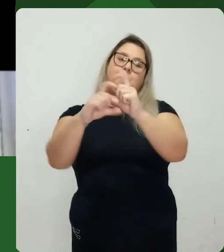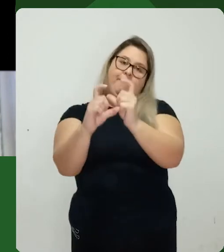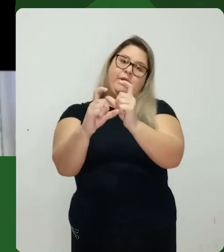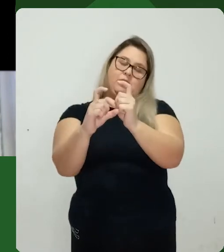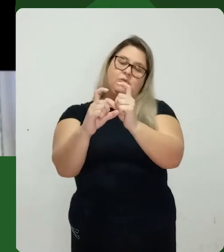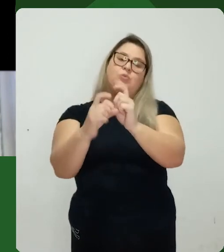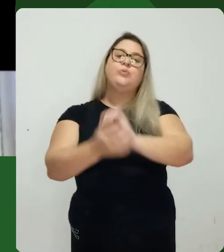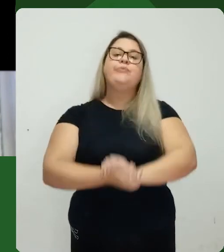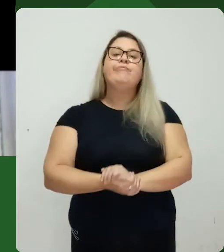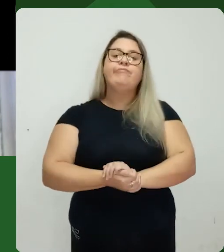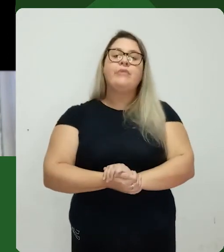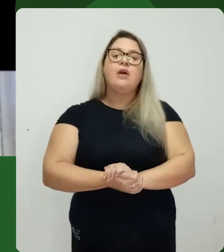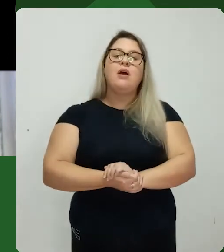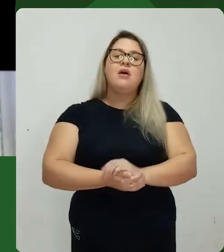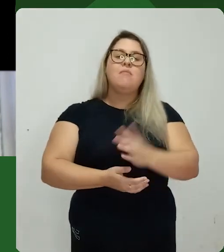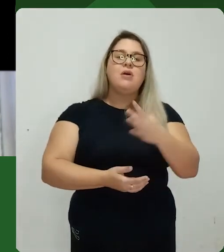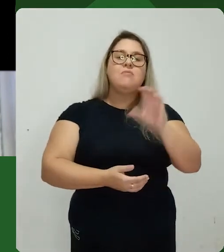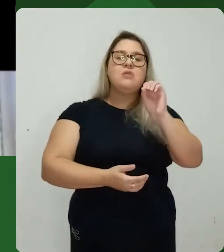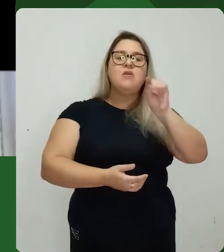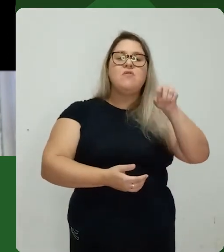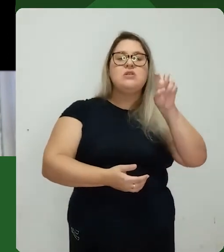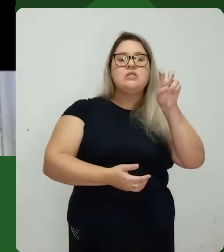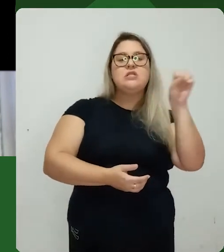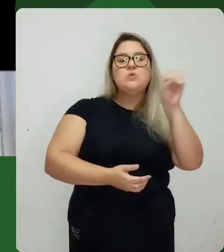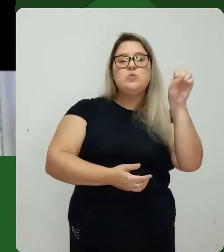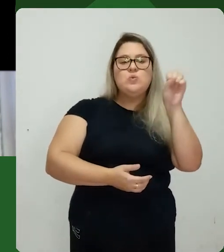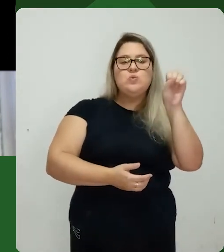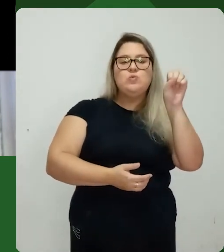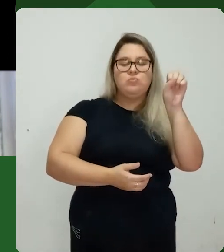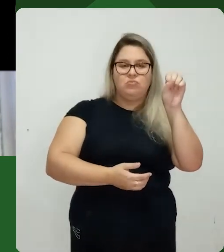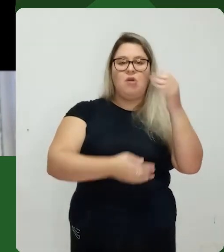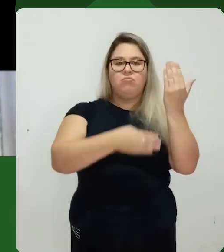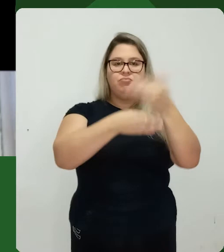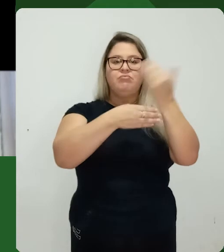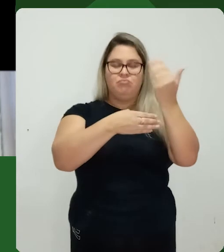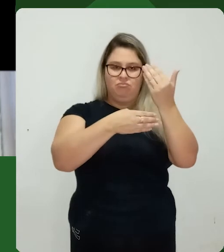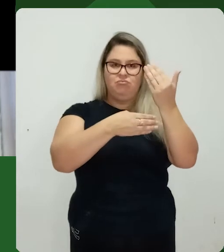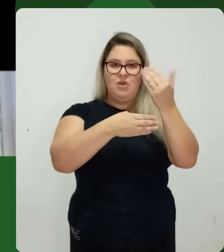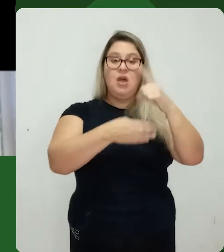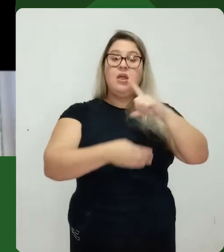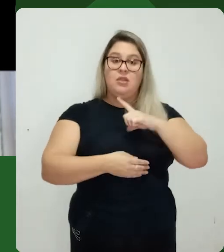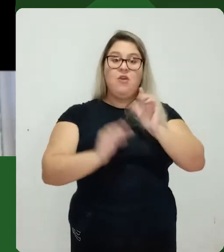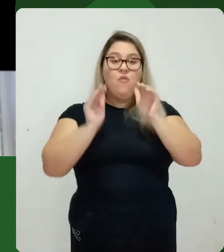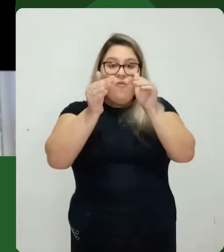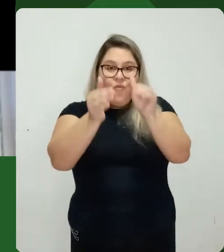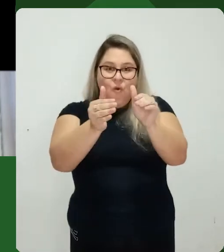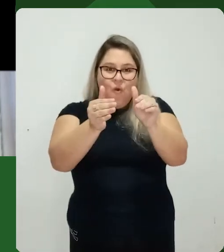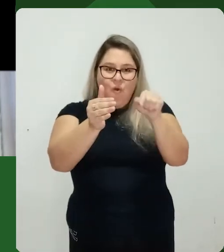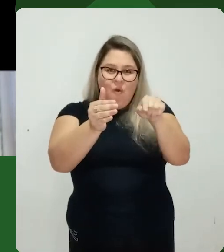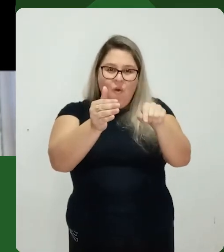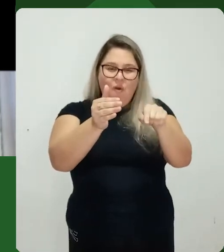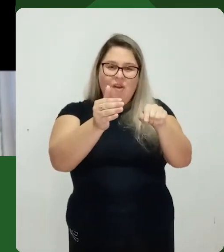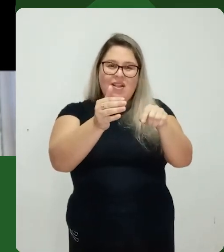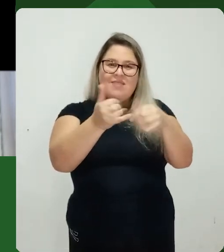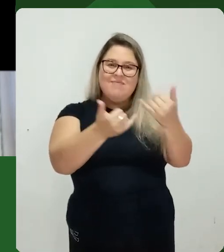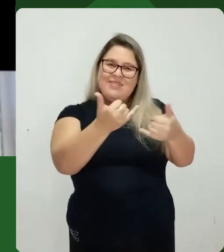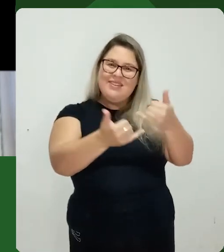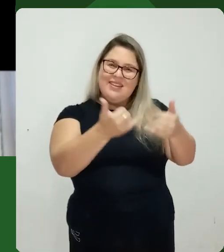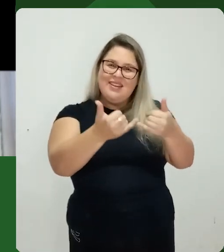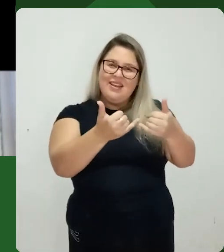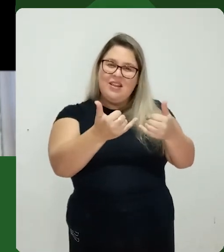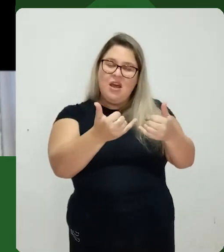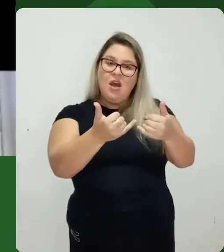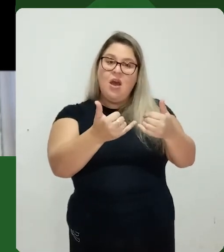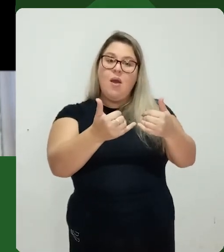com um diafragma de 3.5, então bem aberto, meio segundo de exposição. Olha, eu tenho foco aqui